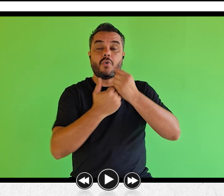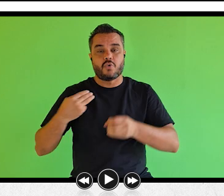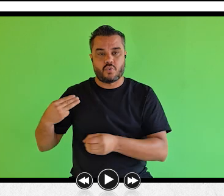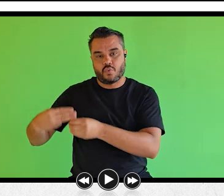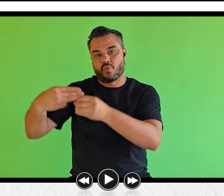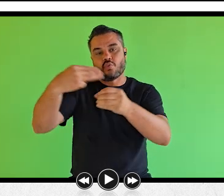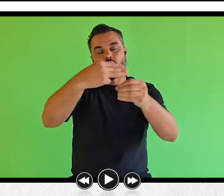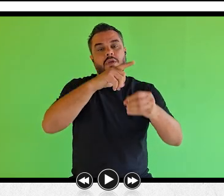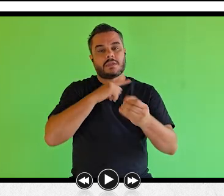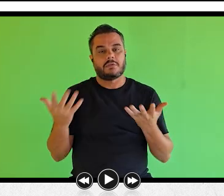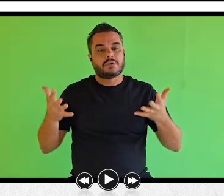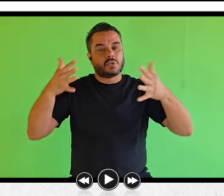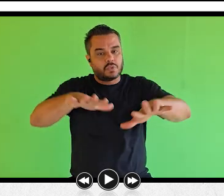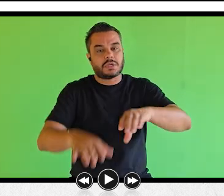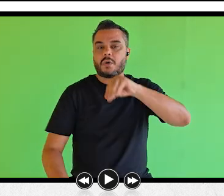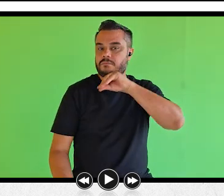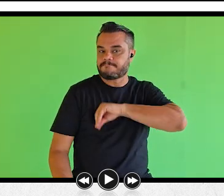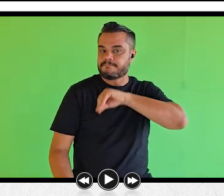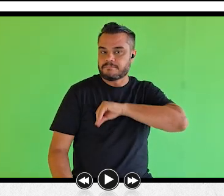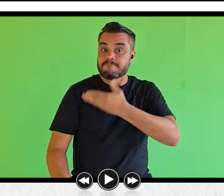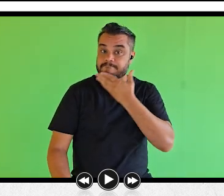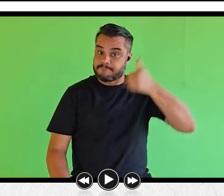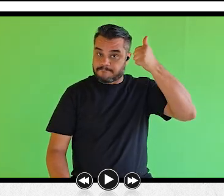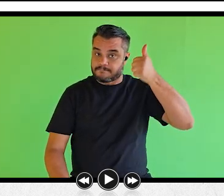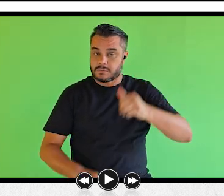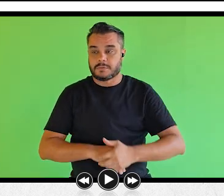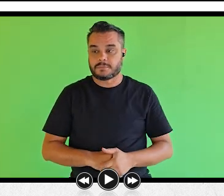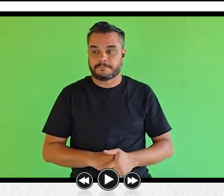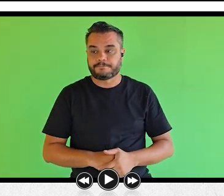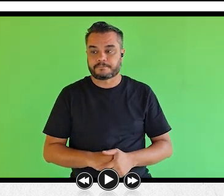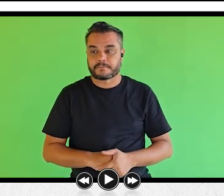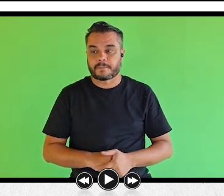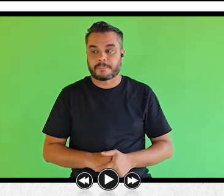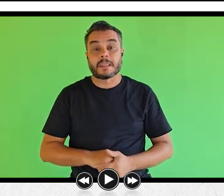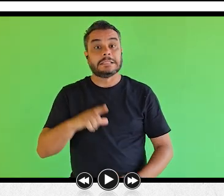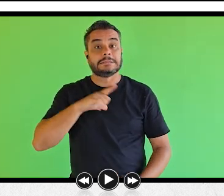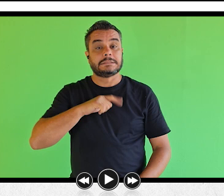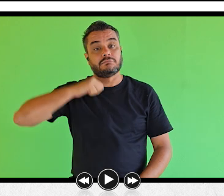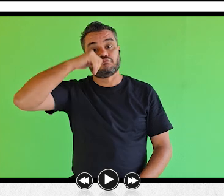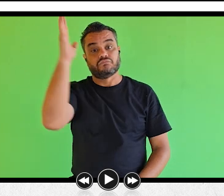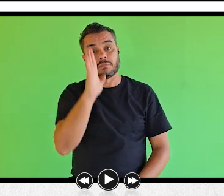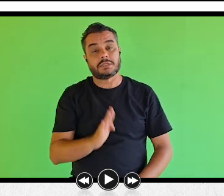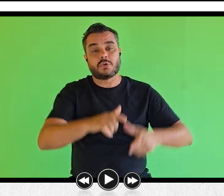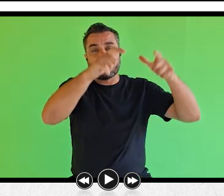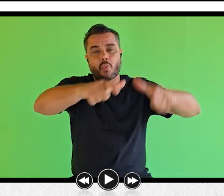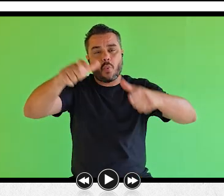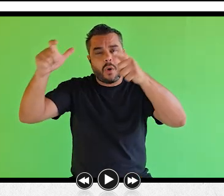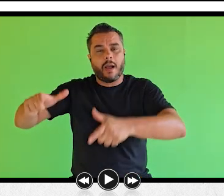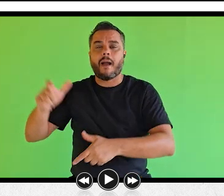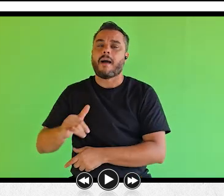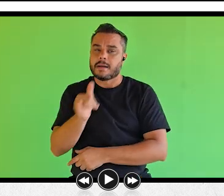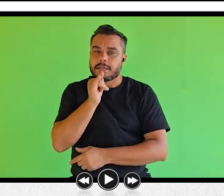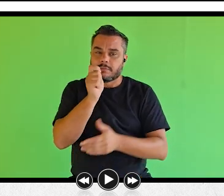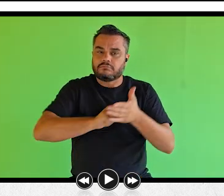Existem no Brasil já inúmeros exemplos de contratos com cooperativas de catadores. Eu trouxe aqui alguns exemplos de municípios que já